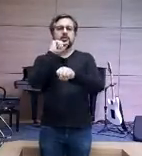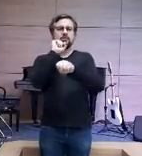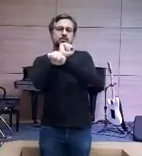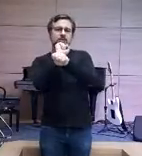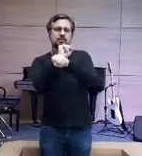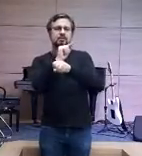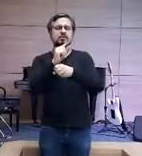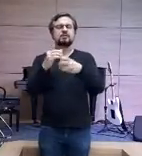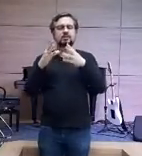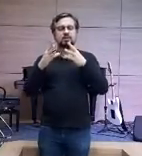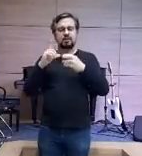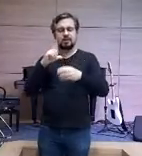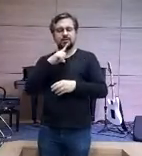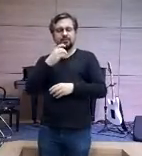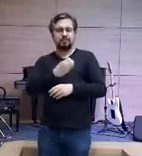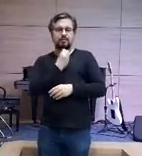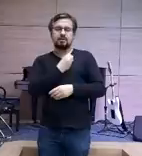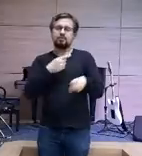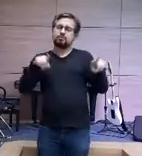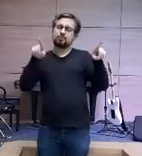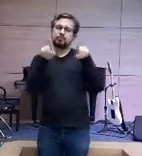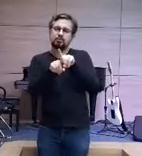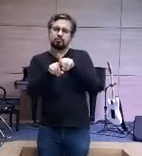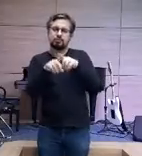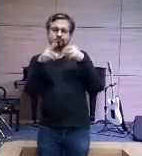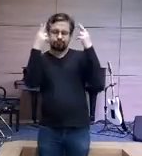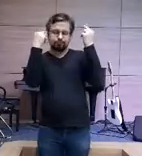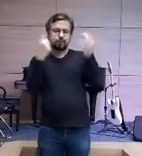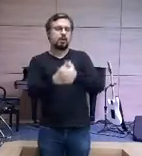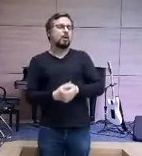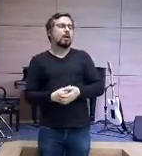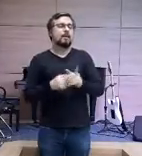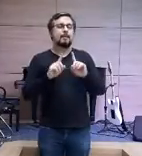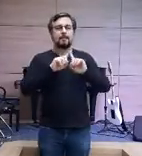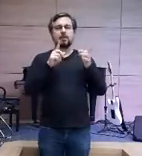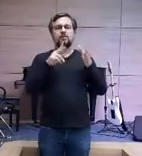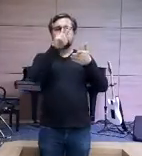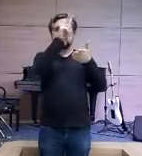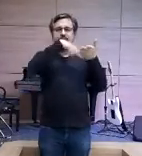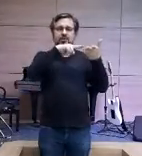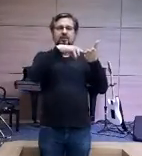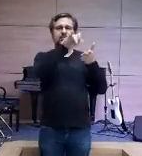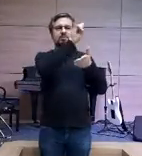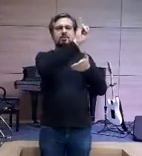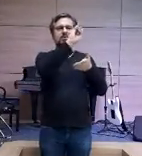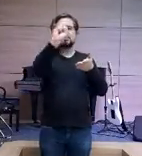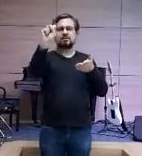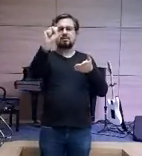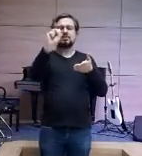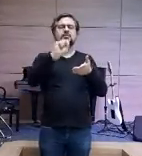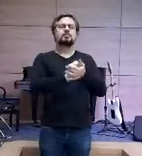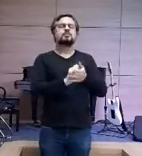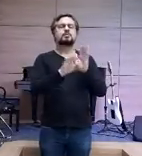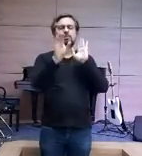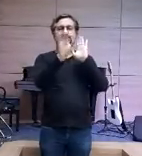vida novamente Gostaria que você pudesse abrir a sua Bíblia em Isaías Capítulo 9